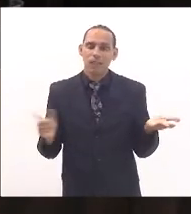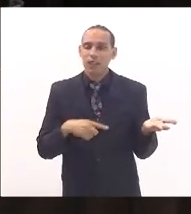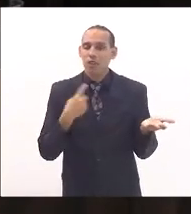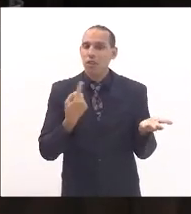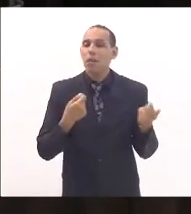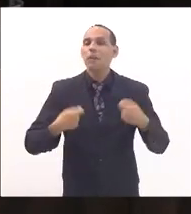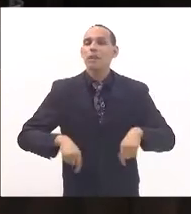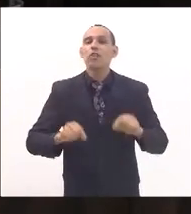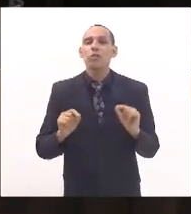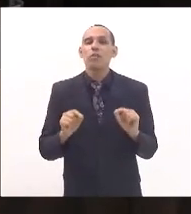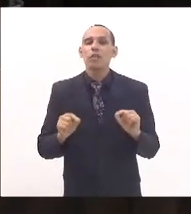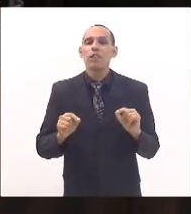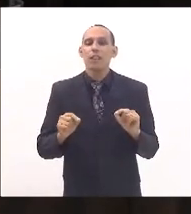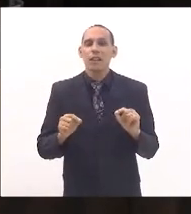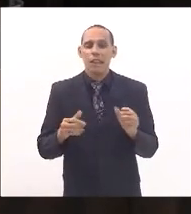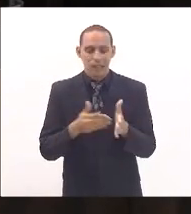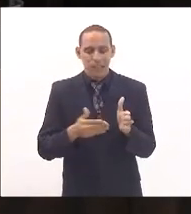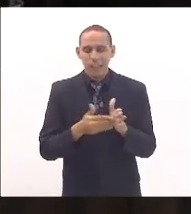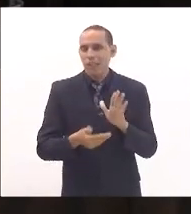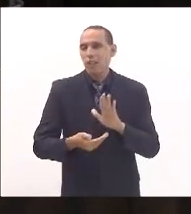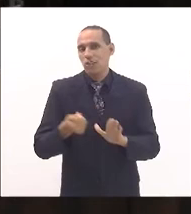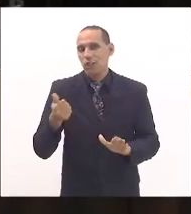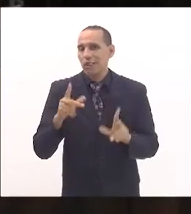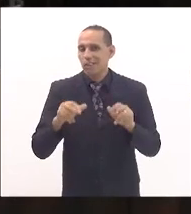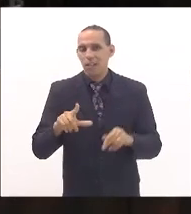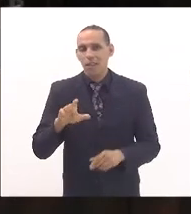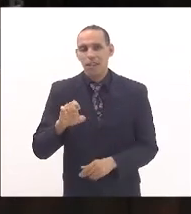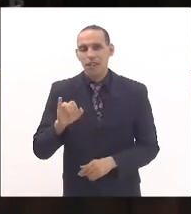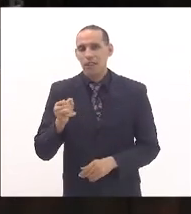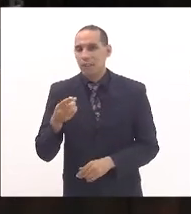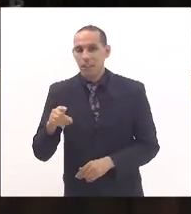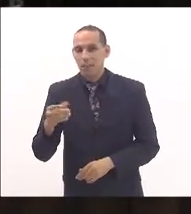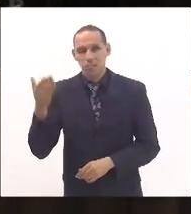precisa destravar, tirar, como fizemos no leilão anterior.